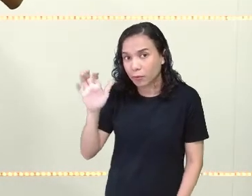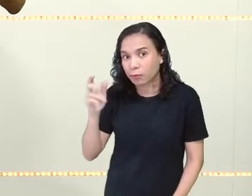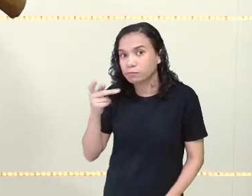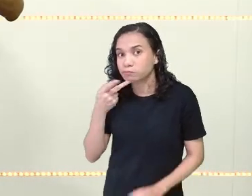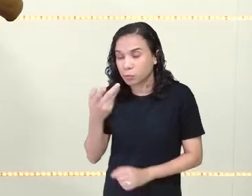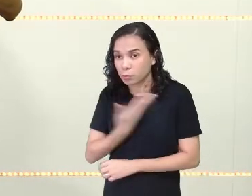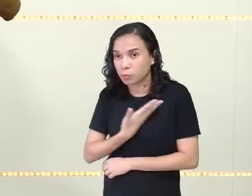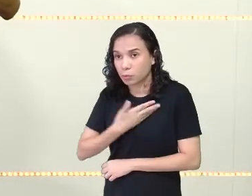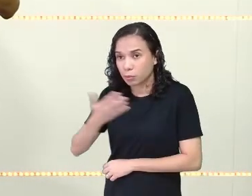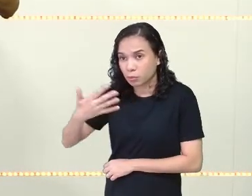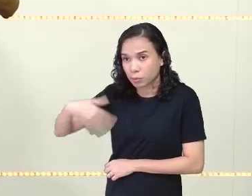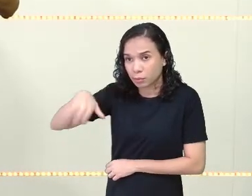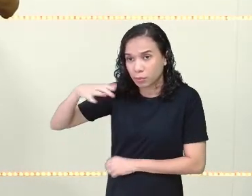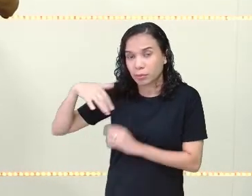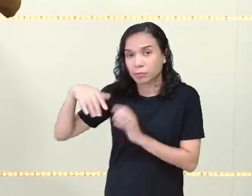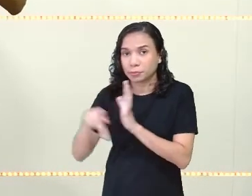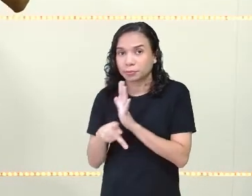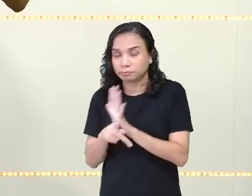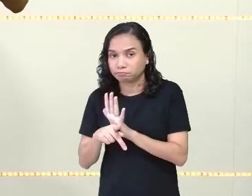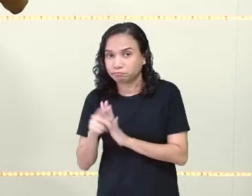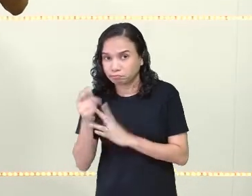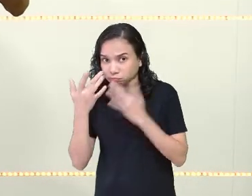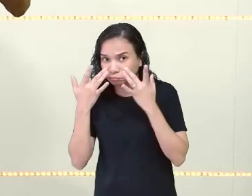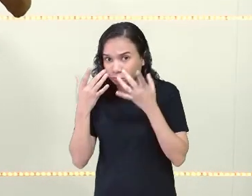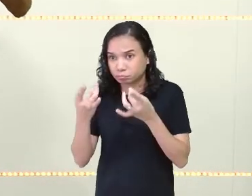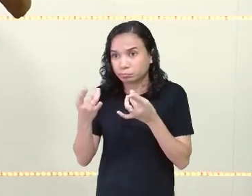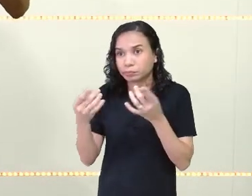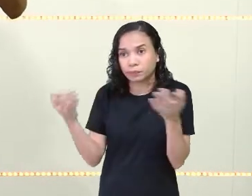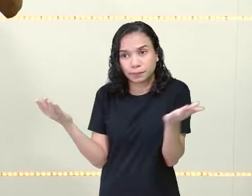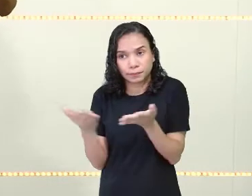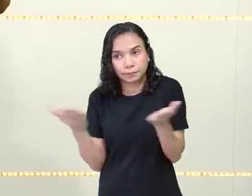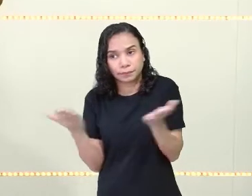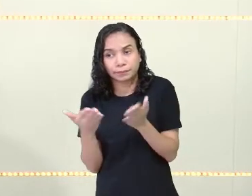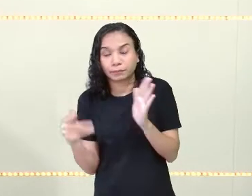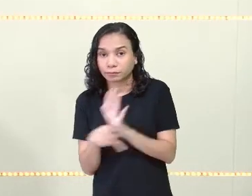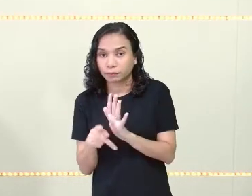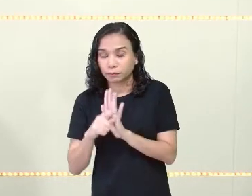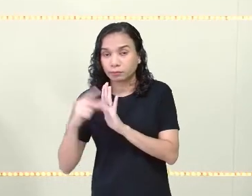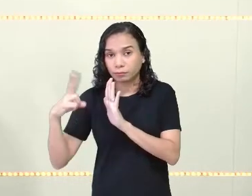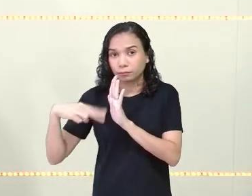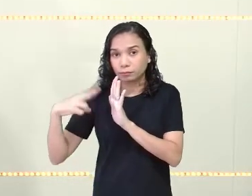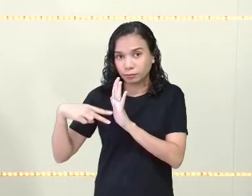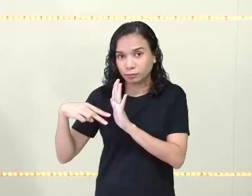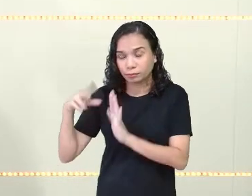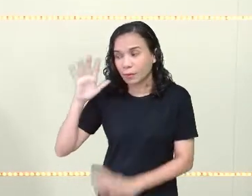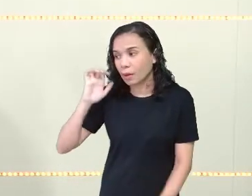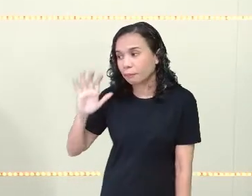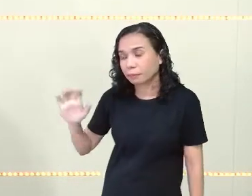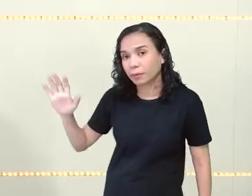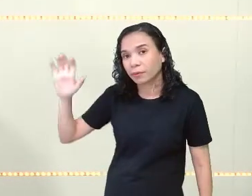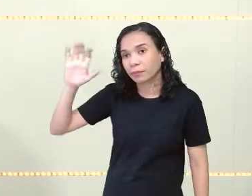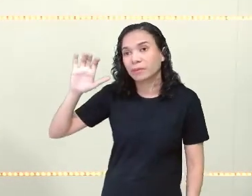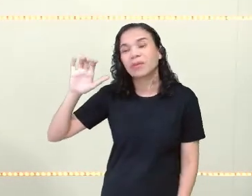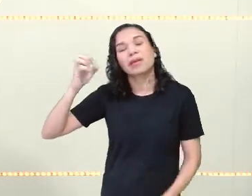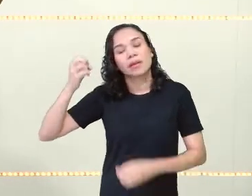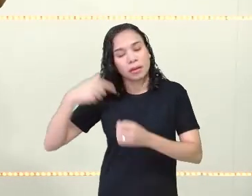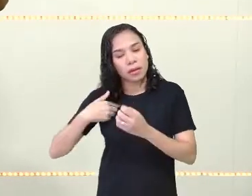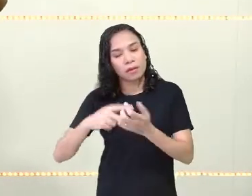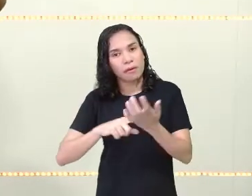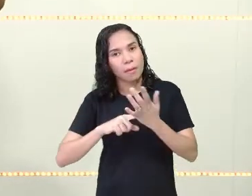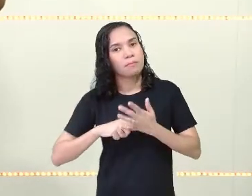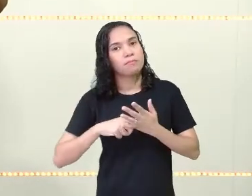fala dos amigos da Magali. Presta atenção agora na leitura da fala. É a fala que vai me